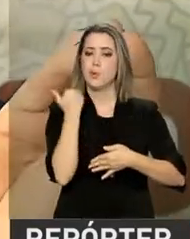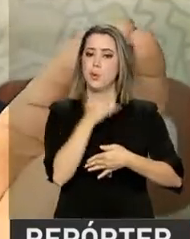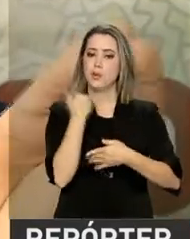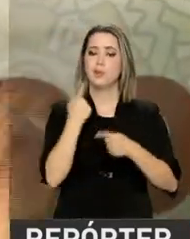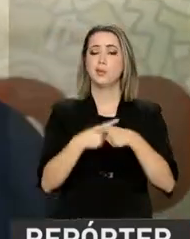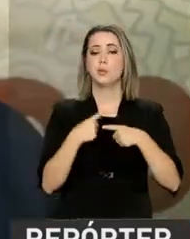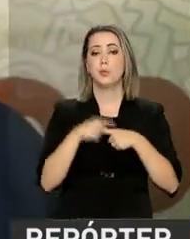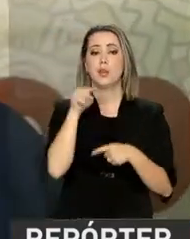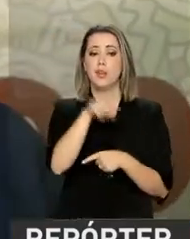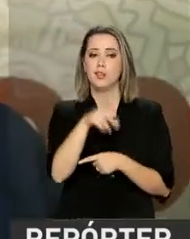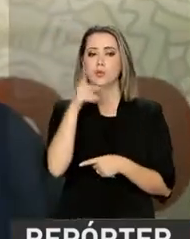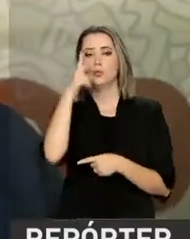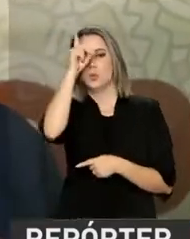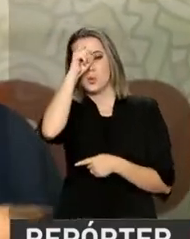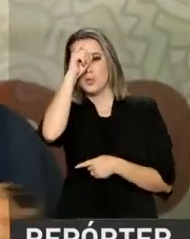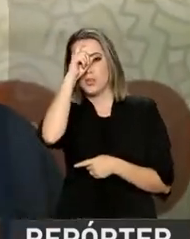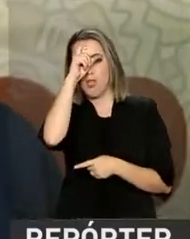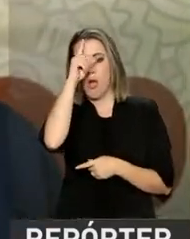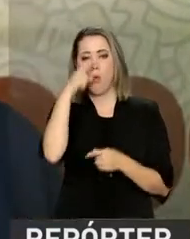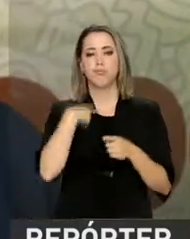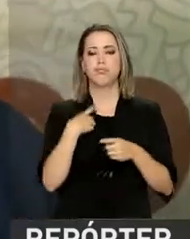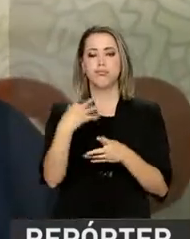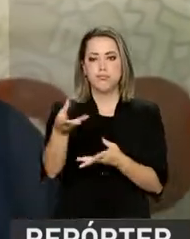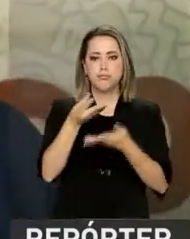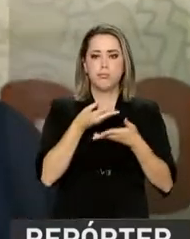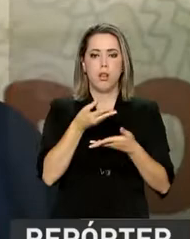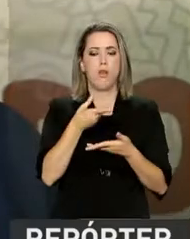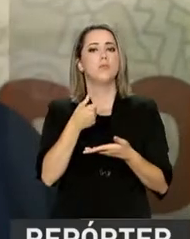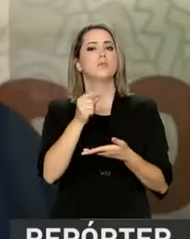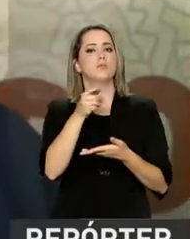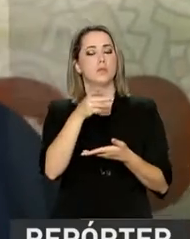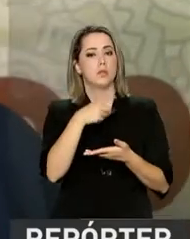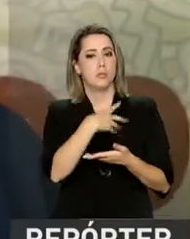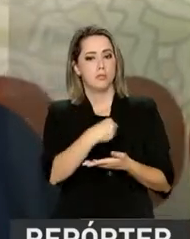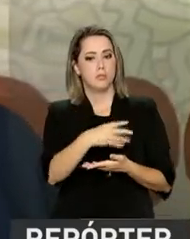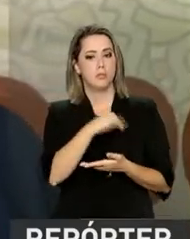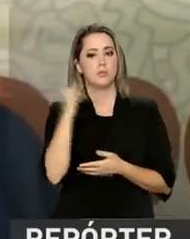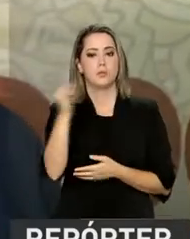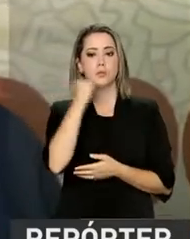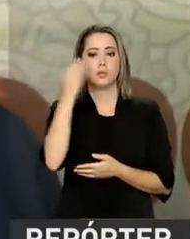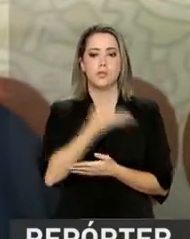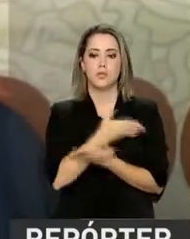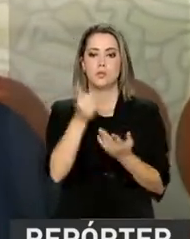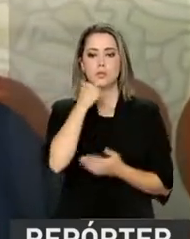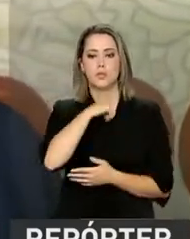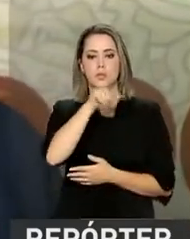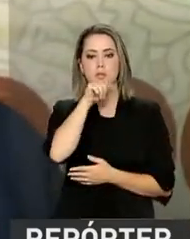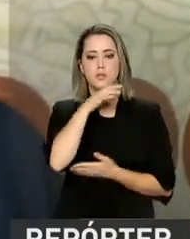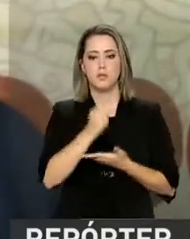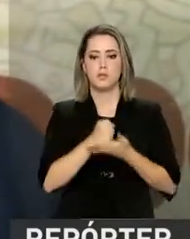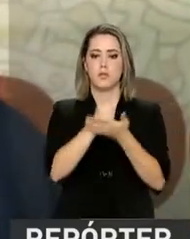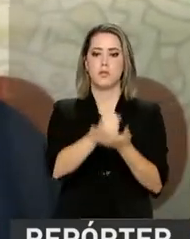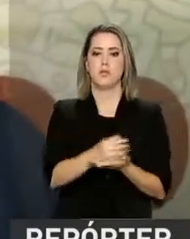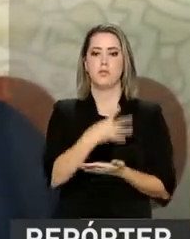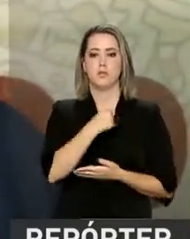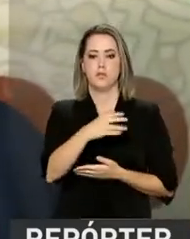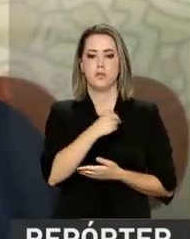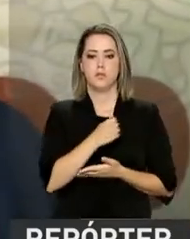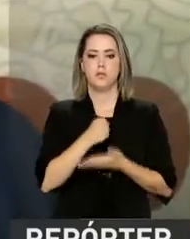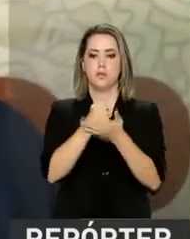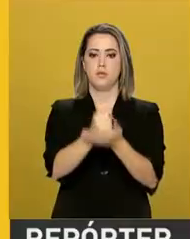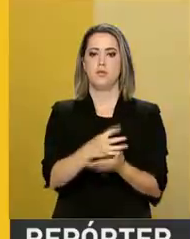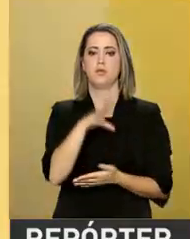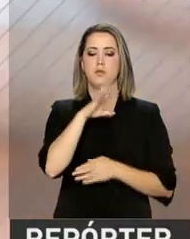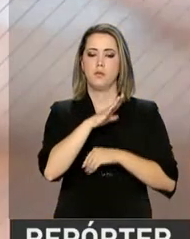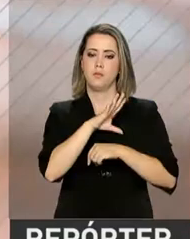bebês que estão lá mas no período da tarde estão recebendo isso é tudo para eles por isso você mamãe dois eleitos você está doando